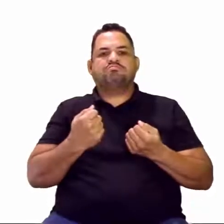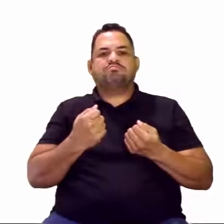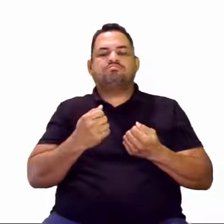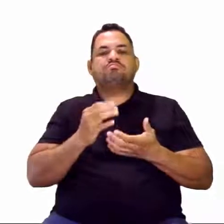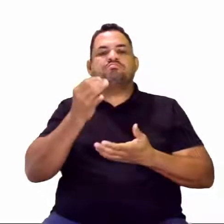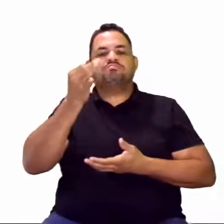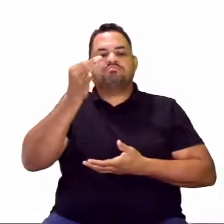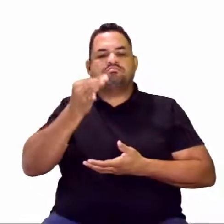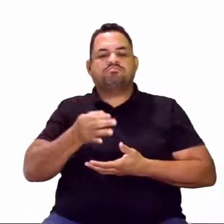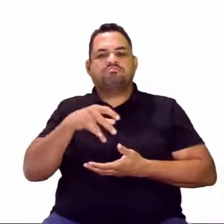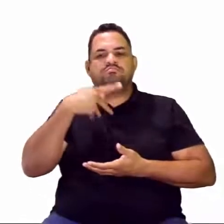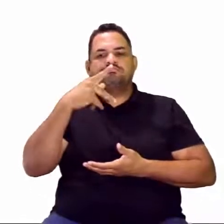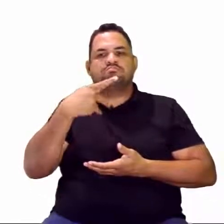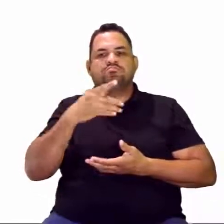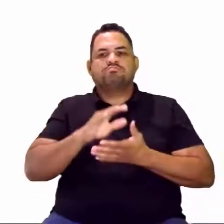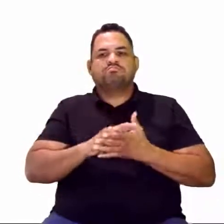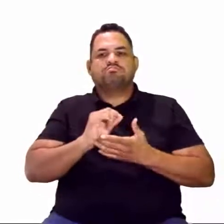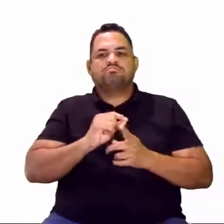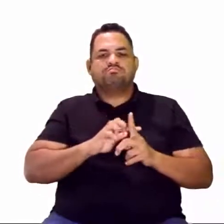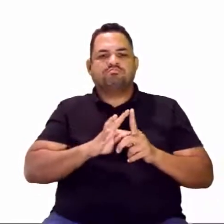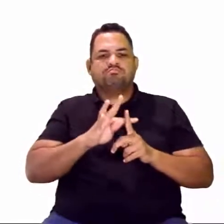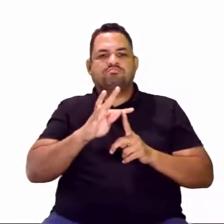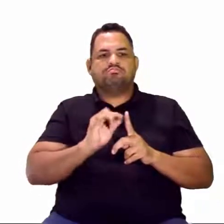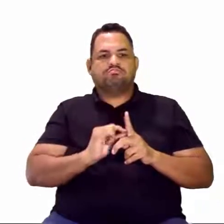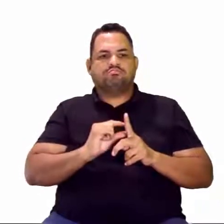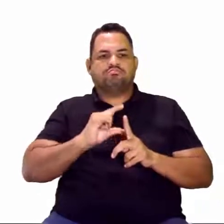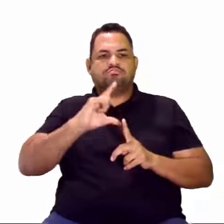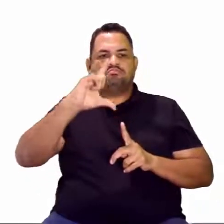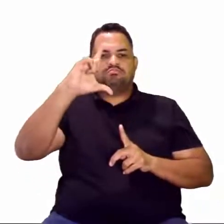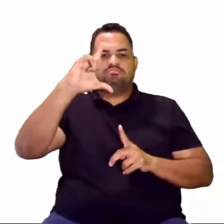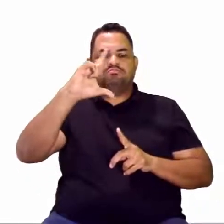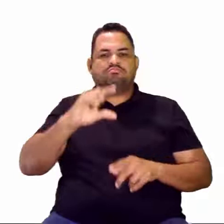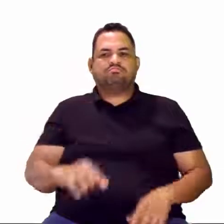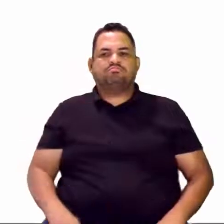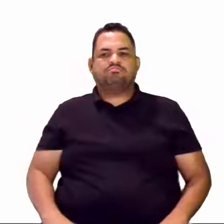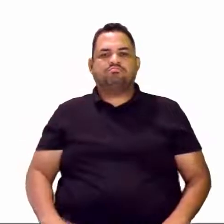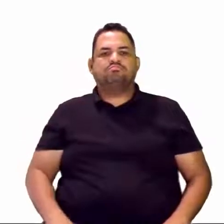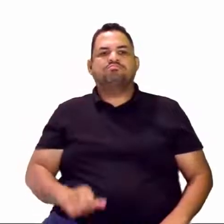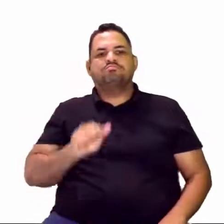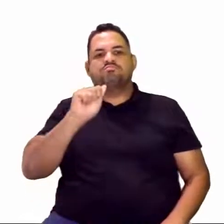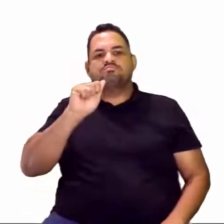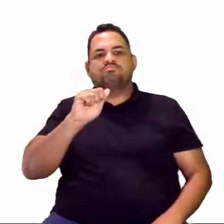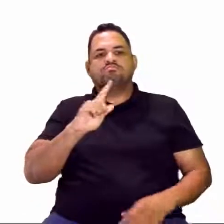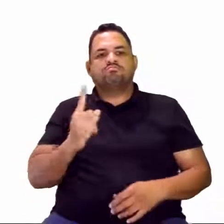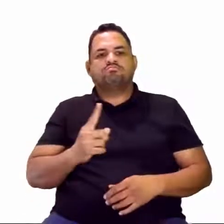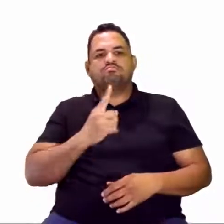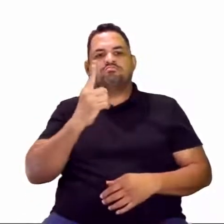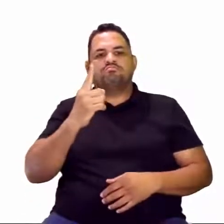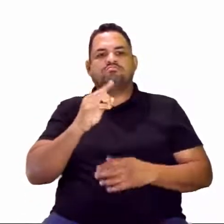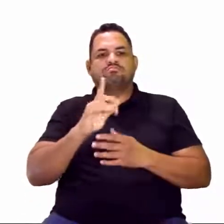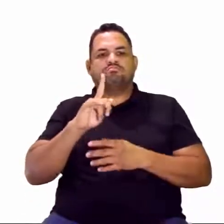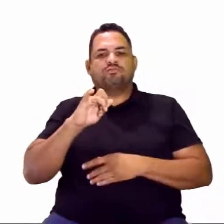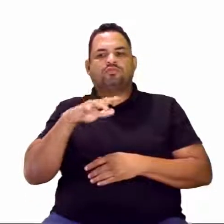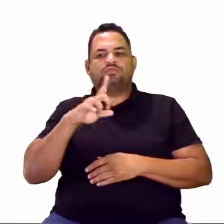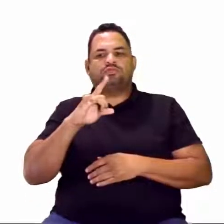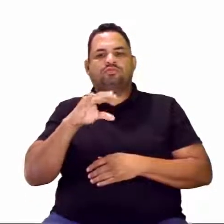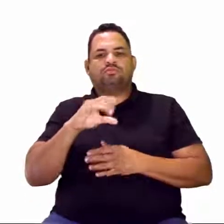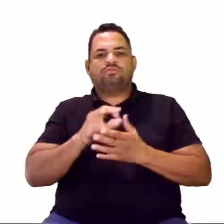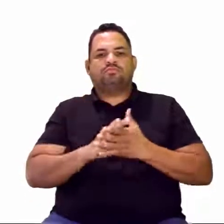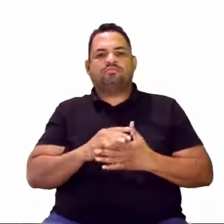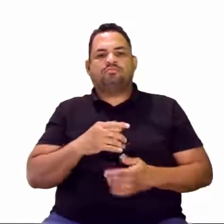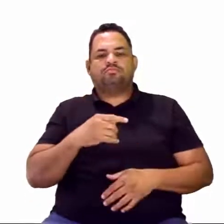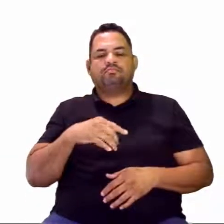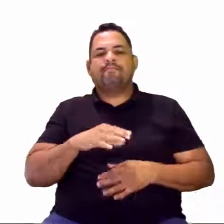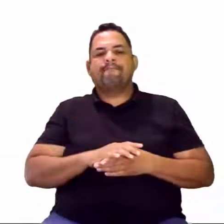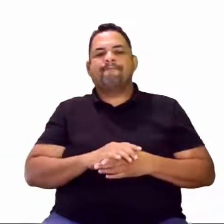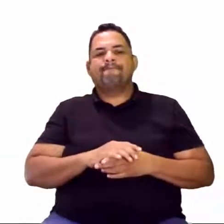que o aumento da temperatura causará, letra A, aumento da longitude. Na